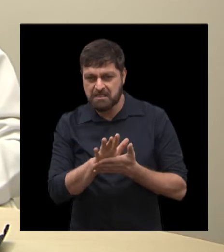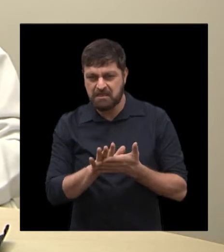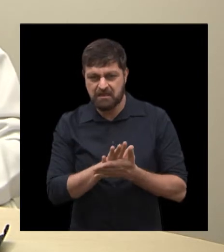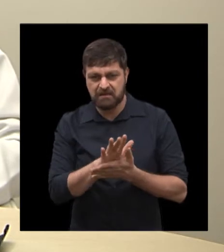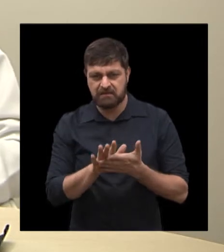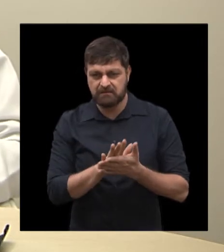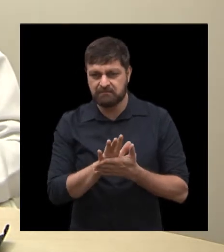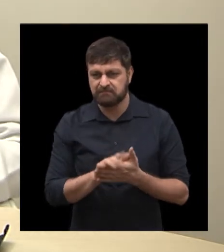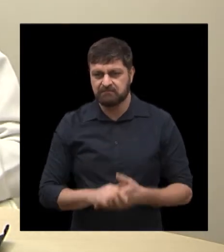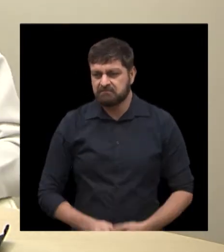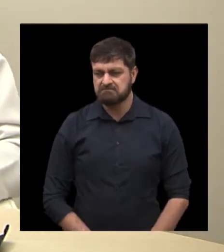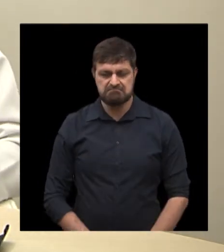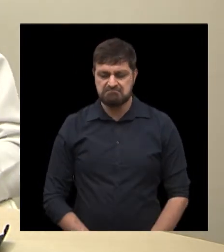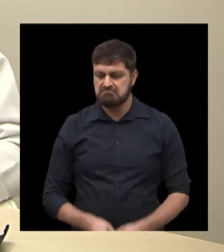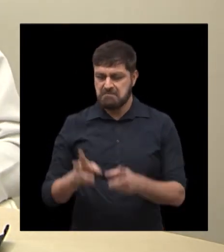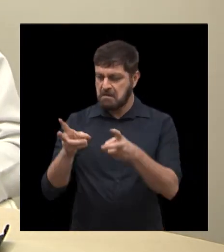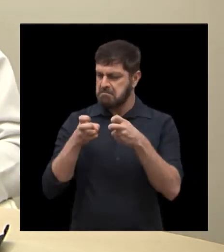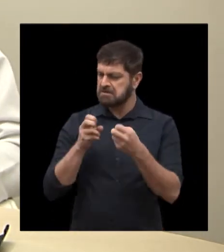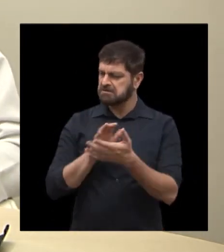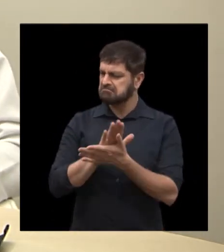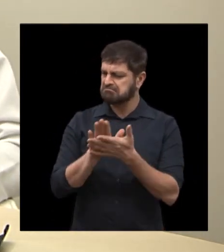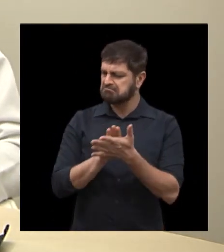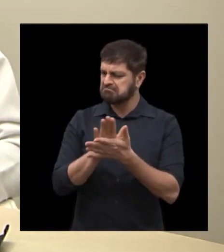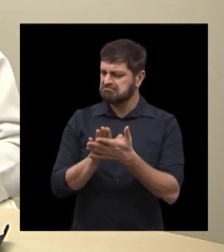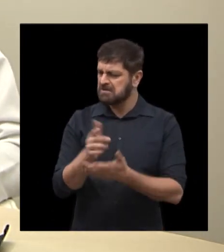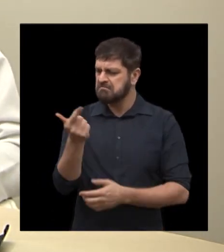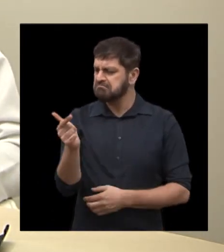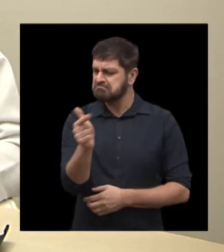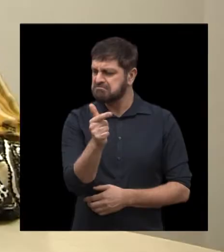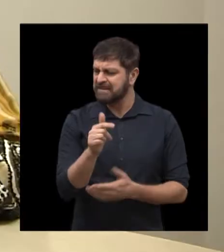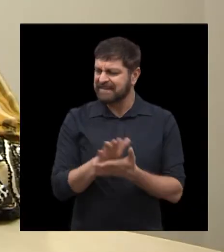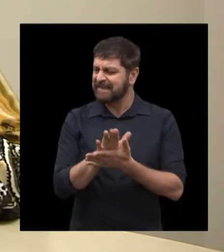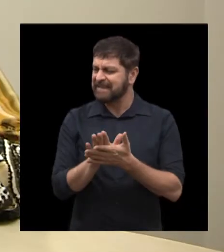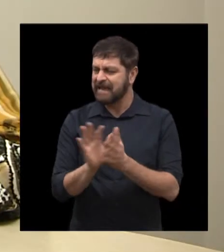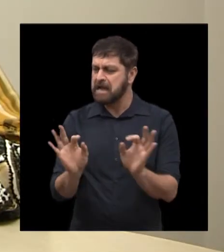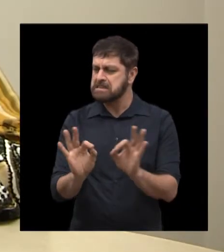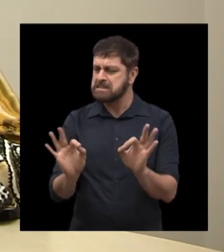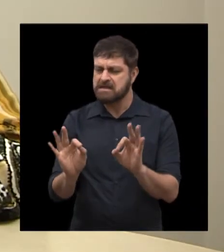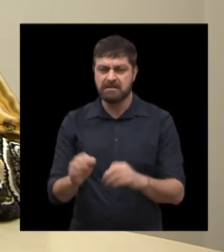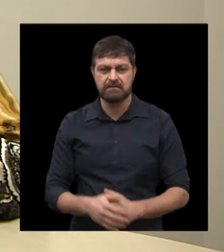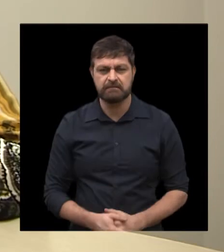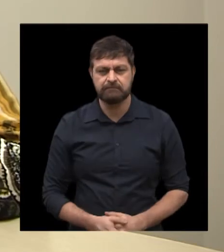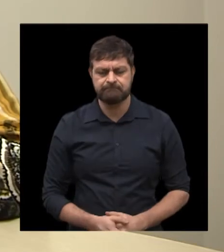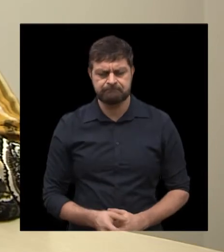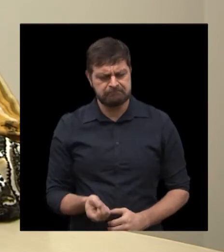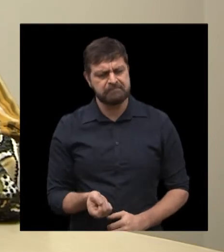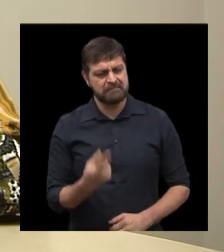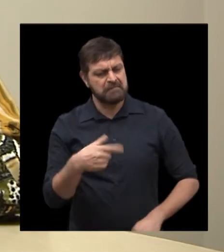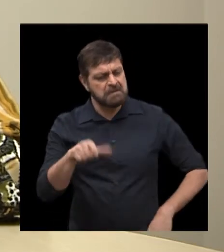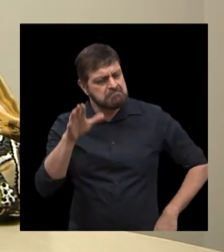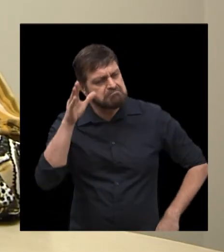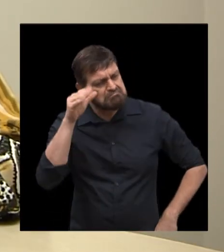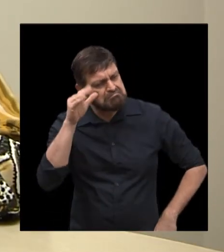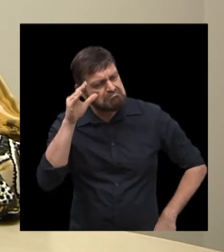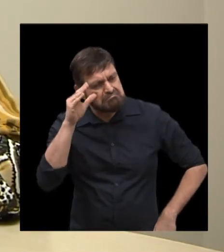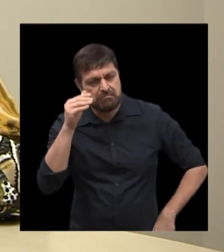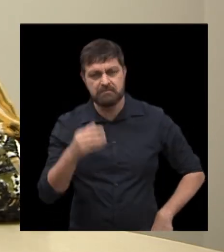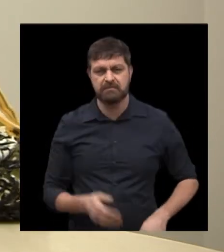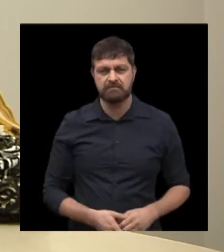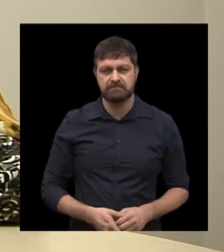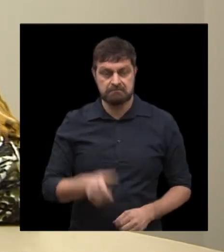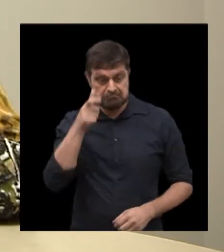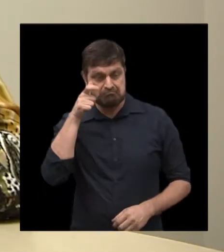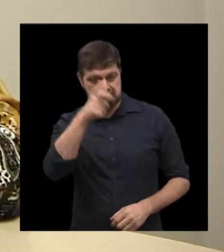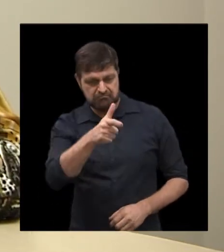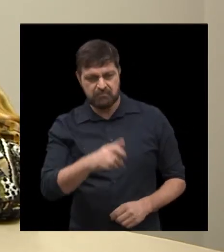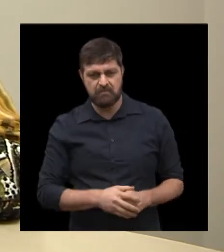é o conforto, pouco se percebe que tem alguma coisa dentro do ouvido. Então uma coisa interessante, Natasha, é que as pessoas vão